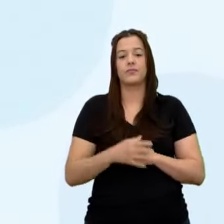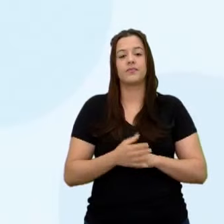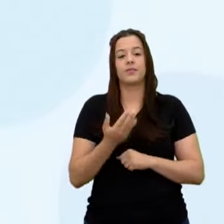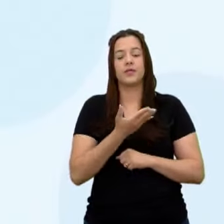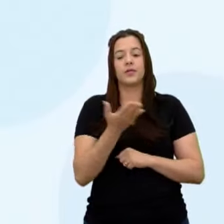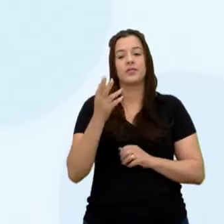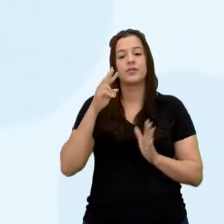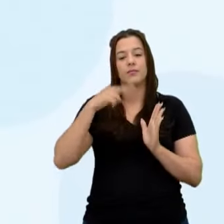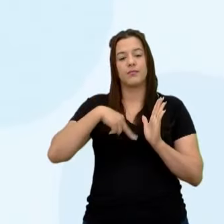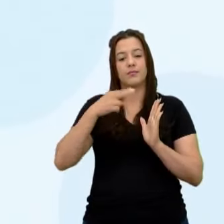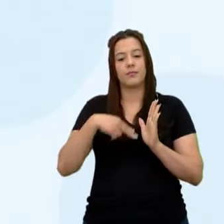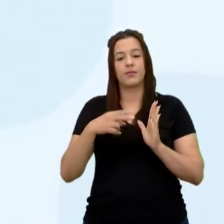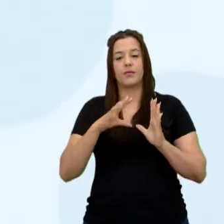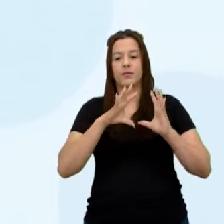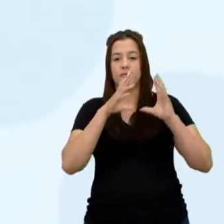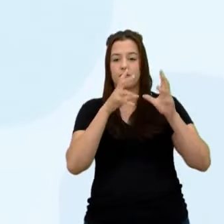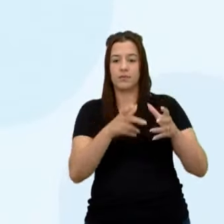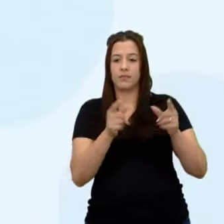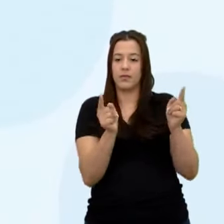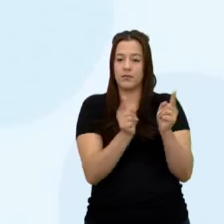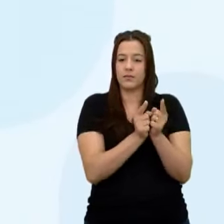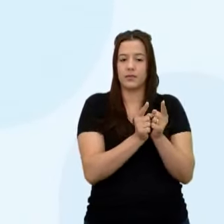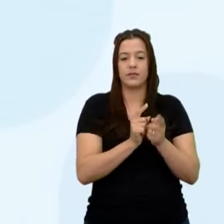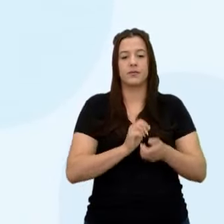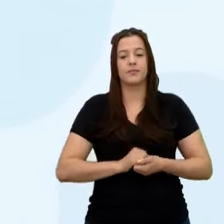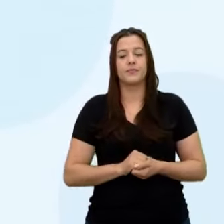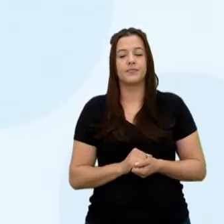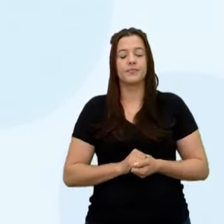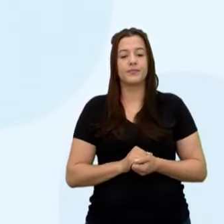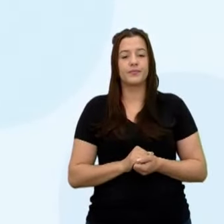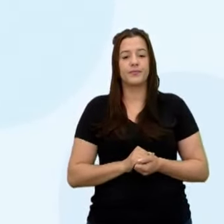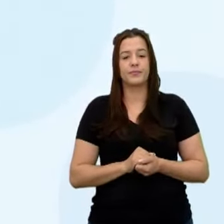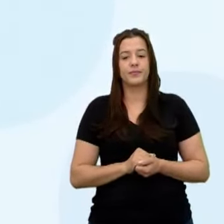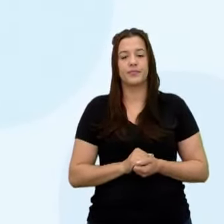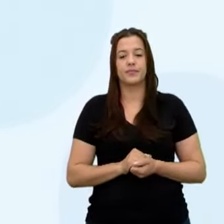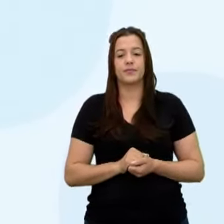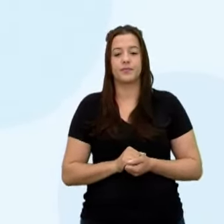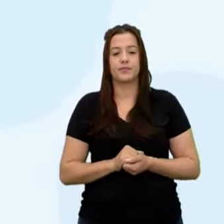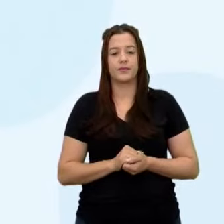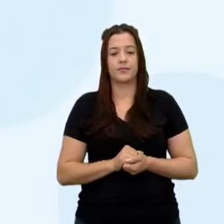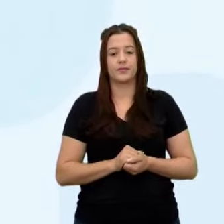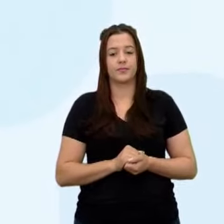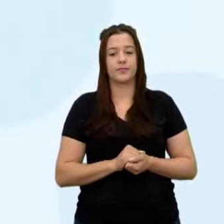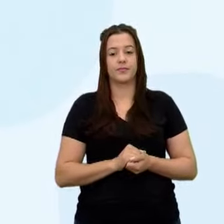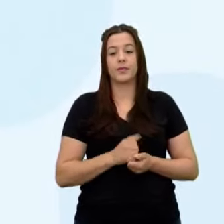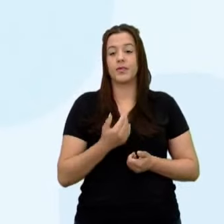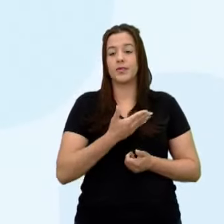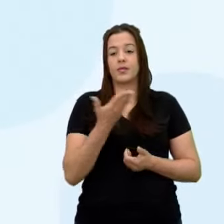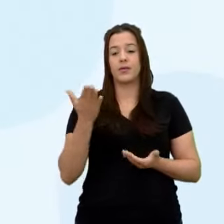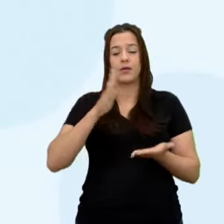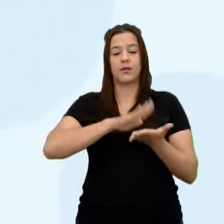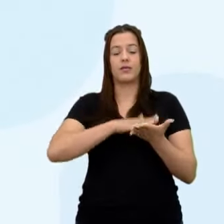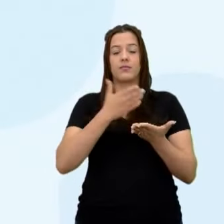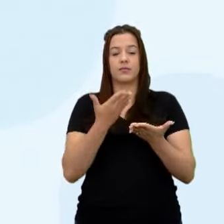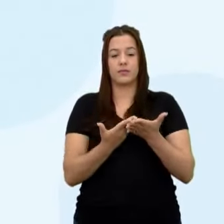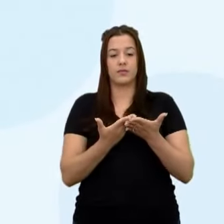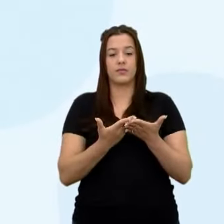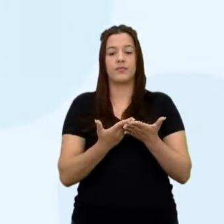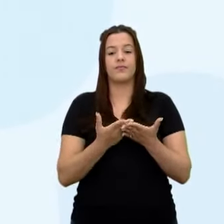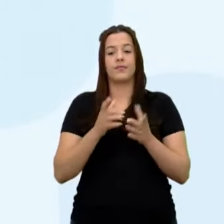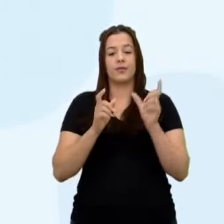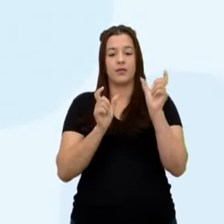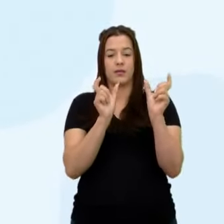O planeta anão. What is the translation of each word or expression? Então, qual é a tradução aí